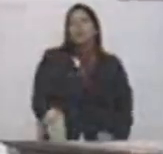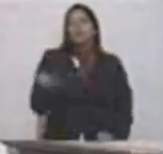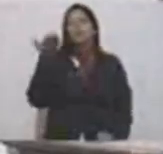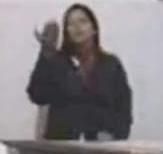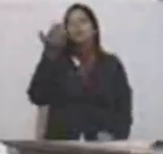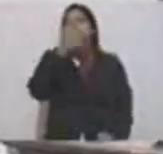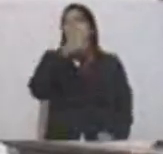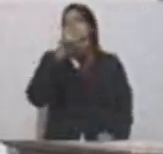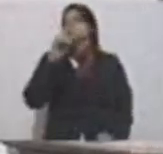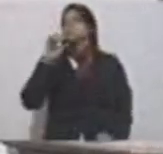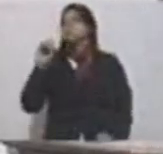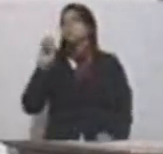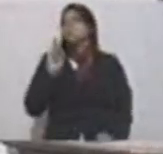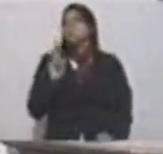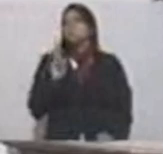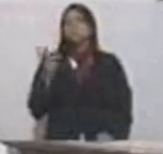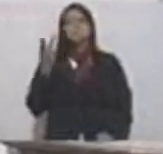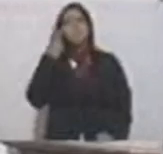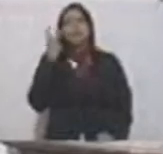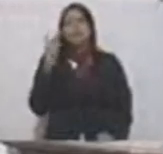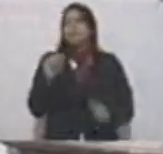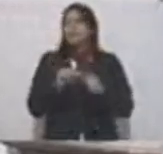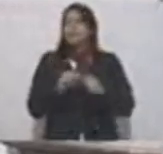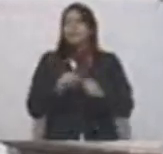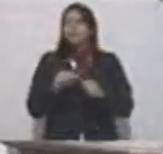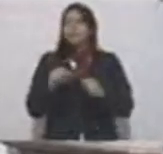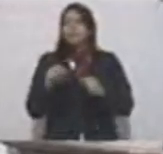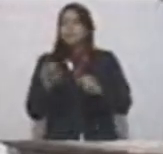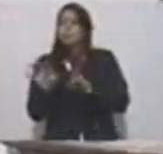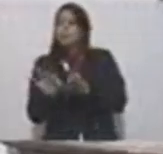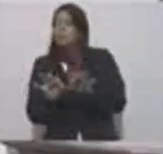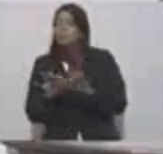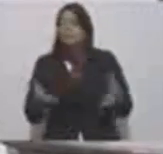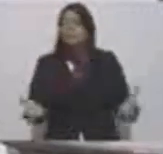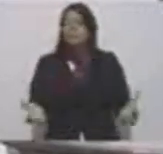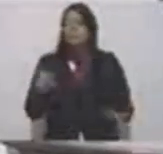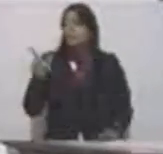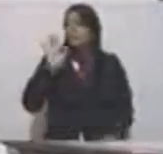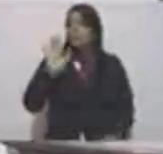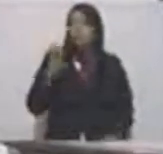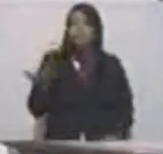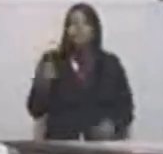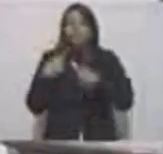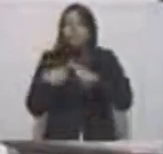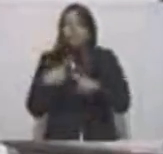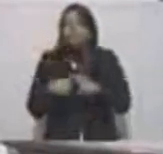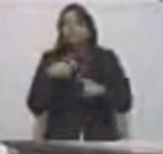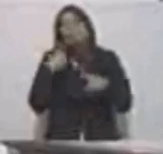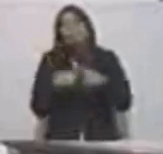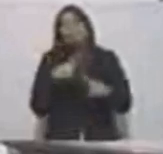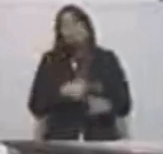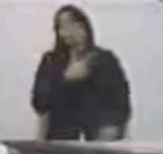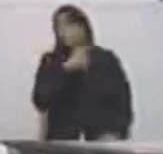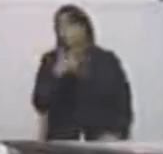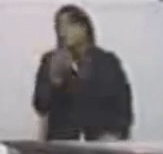chega a R$100 para arrumar o veículo, para colocar em funcionamento. E está lá parado. Por quê? Porque não tem um